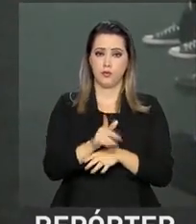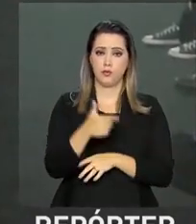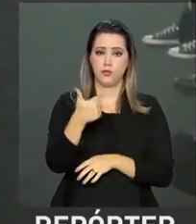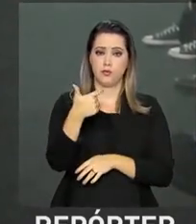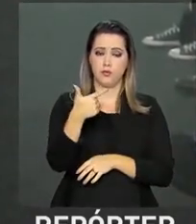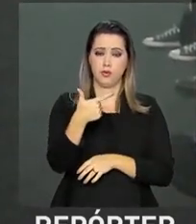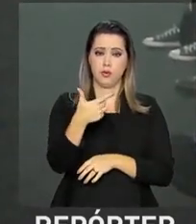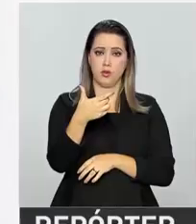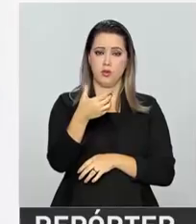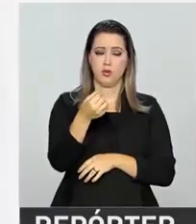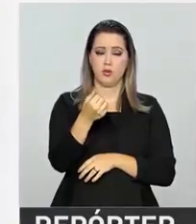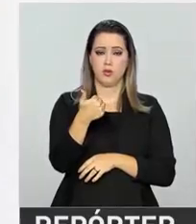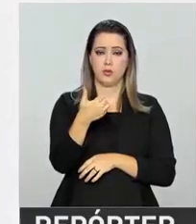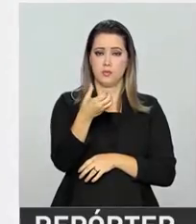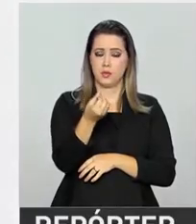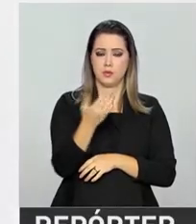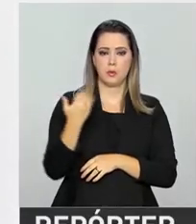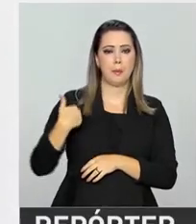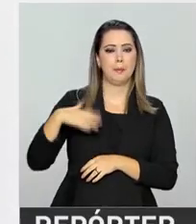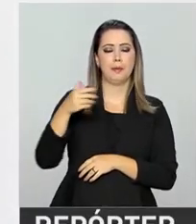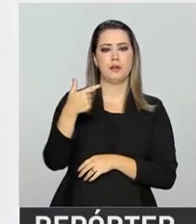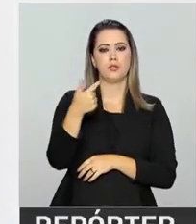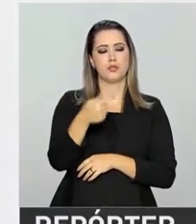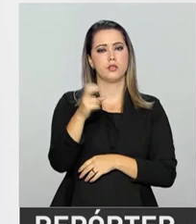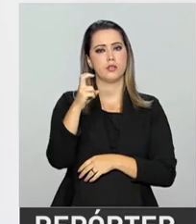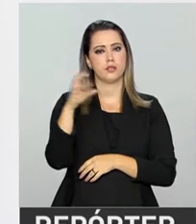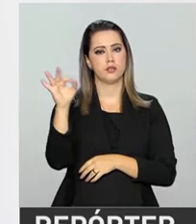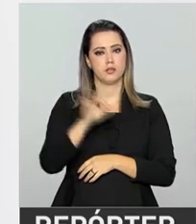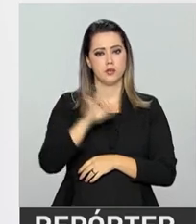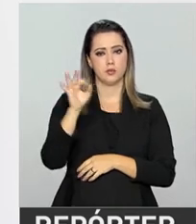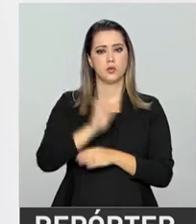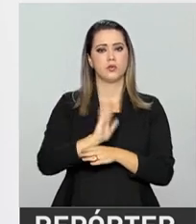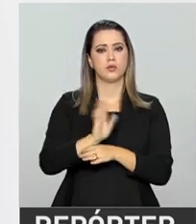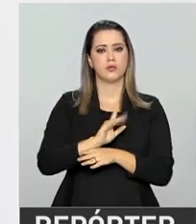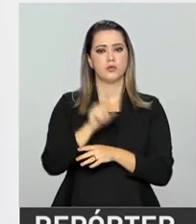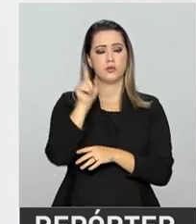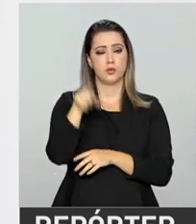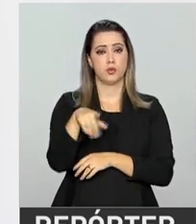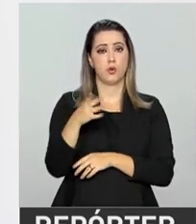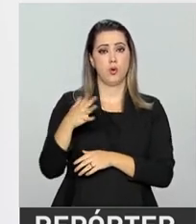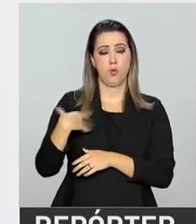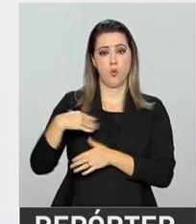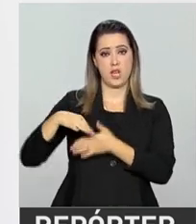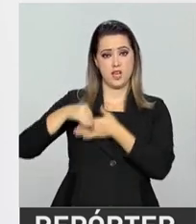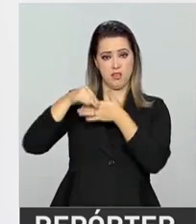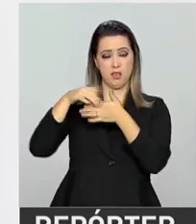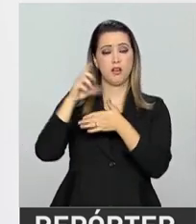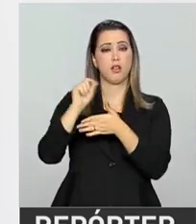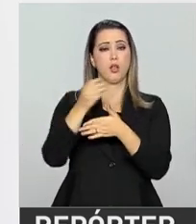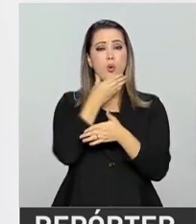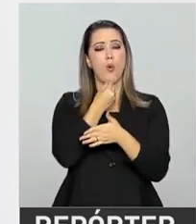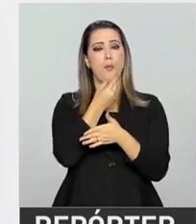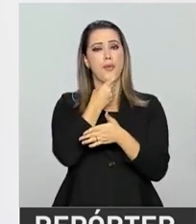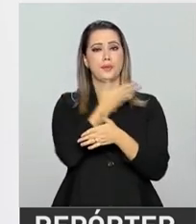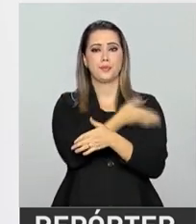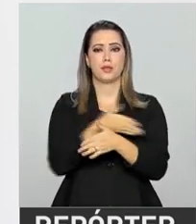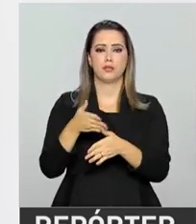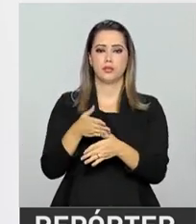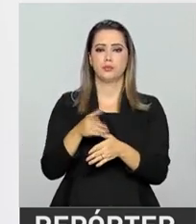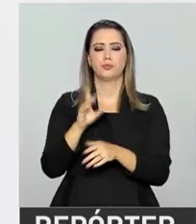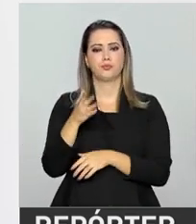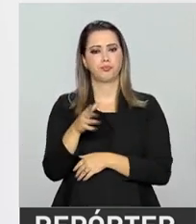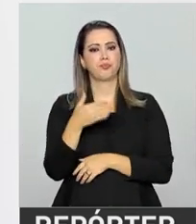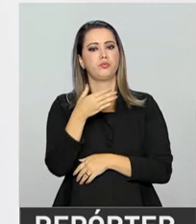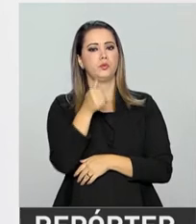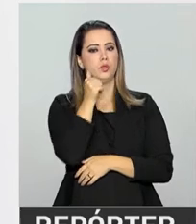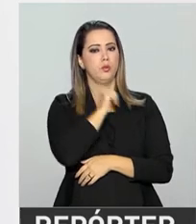2016 mais de 75% dos filmes foram dirigidos por homens brancos as mulheres brancas dirigiram